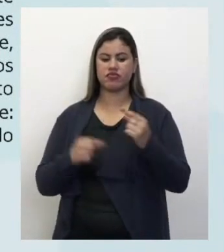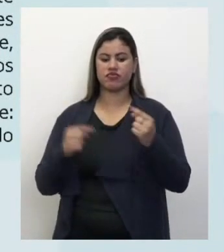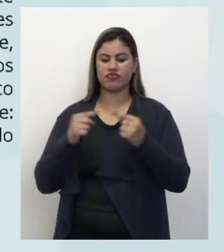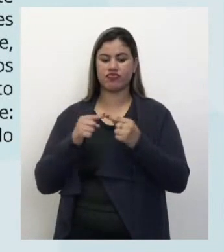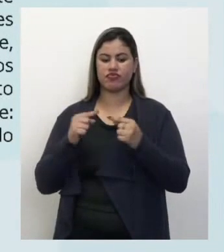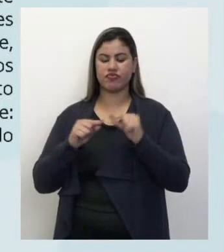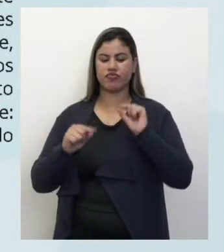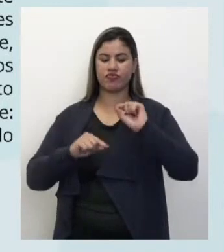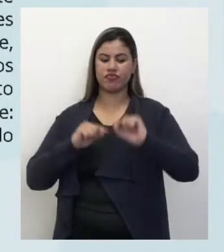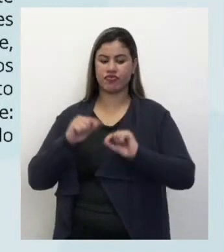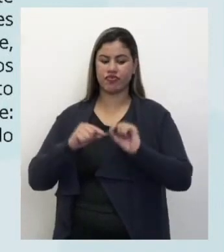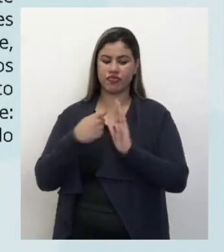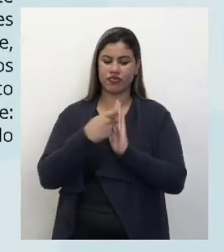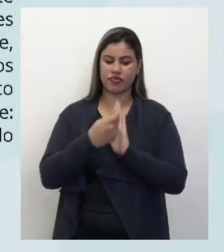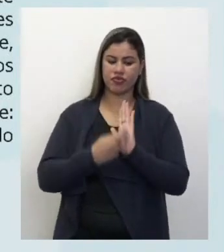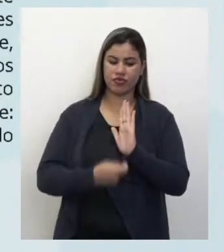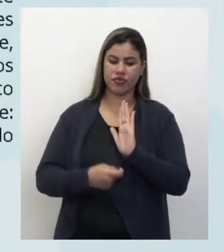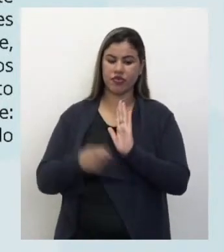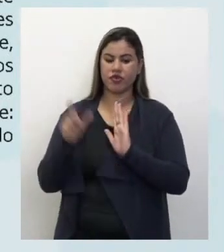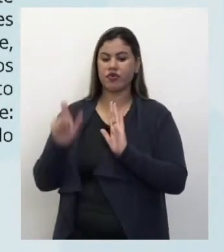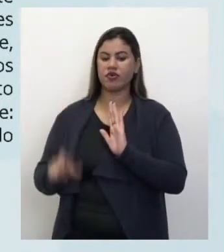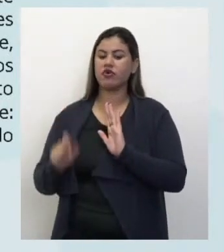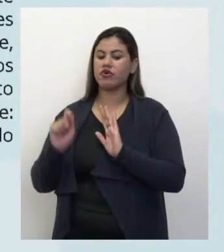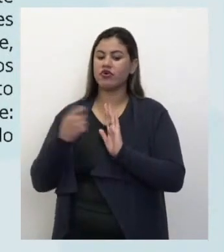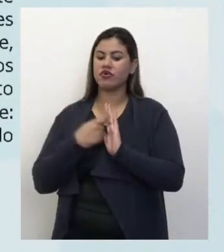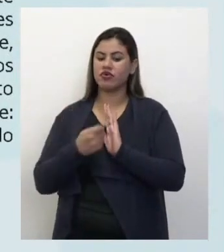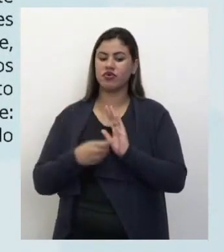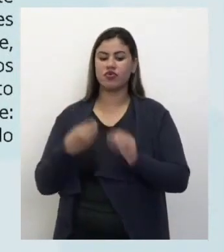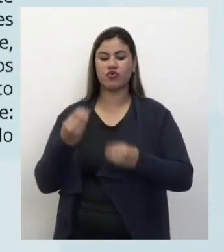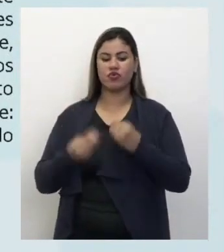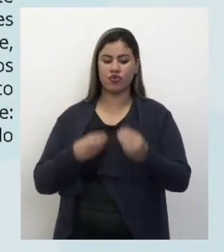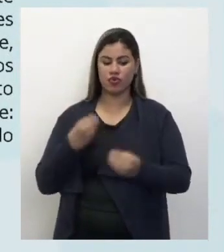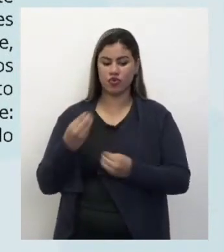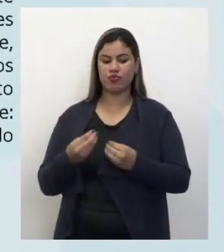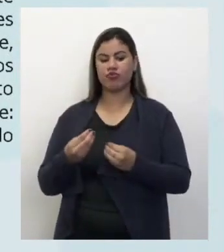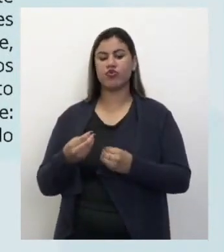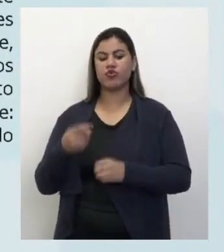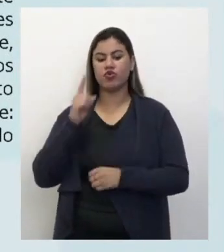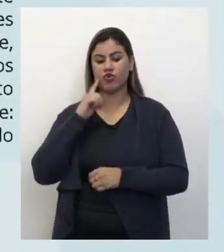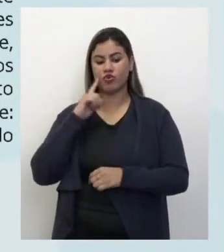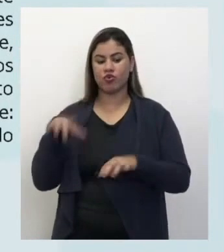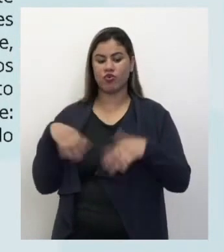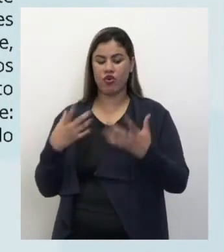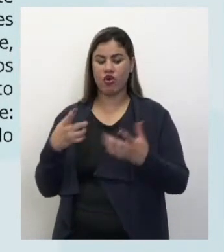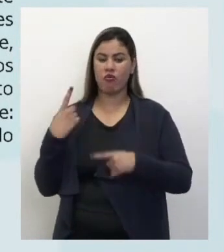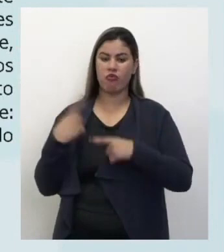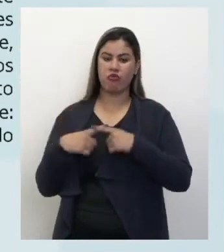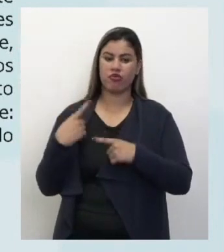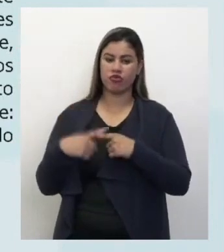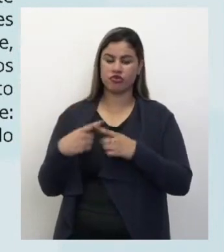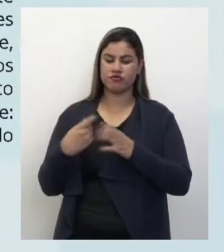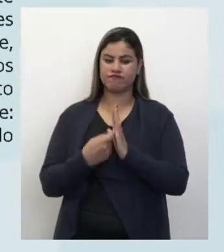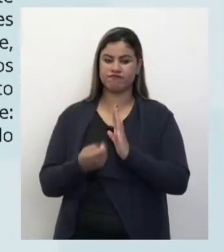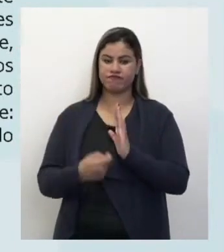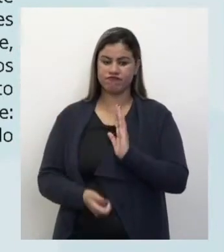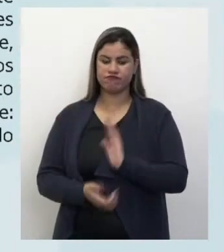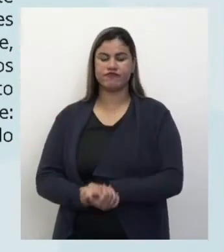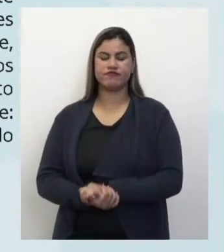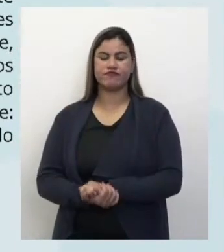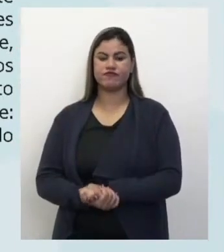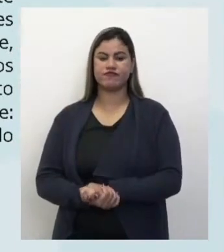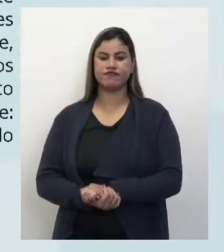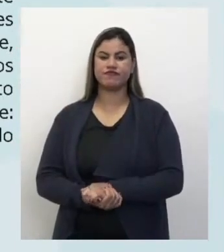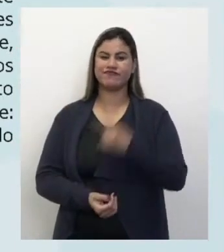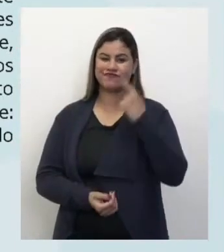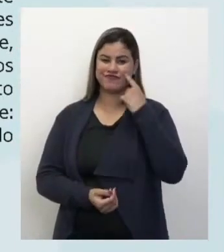mente o que escrever, para quem escrever, como escrever, quando escrever, por que escrever. Então, é exatamente